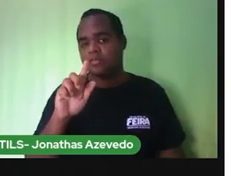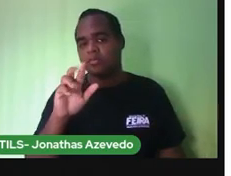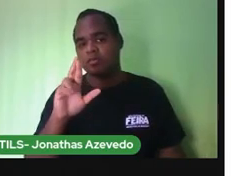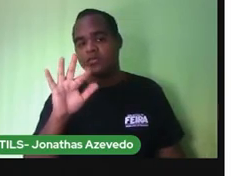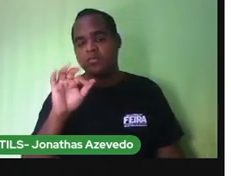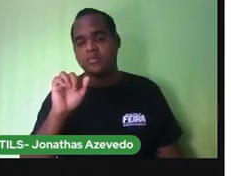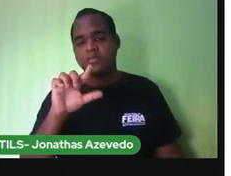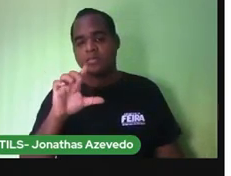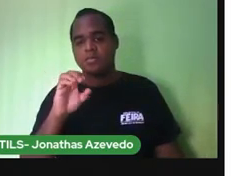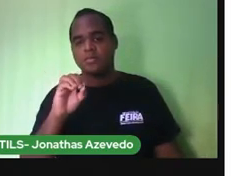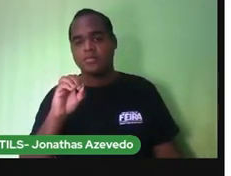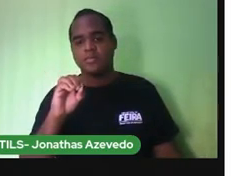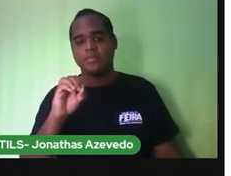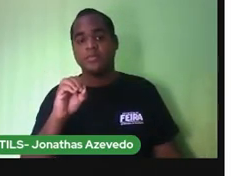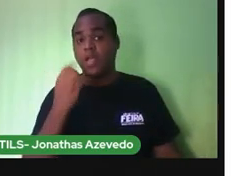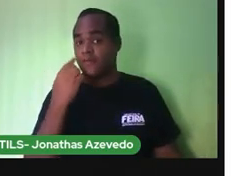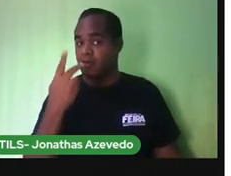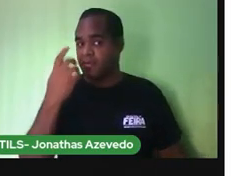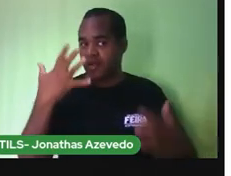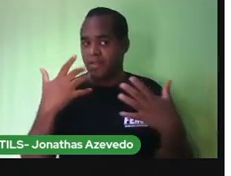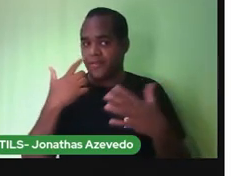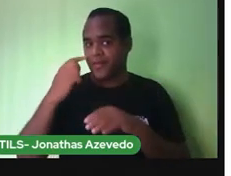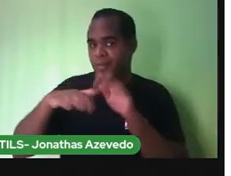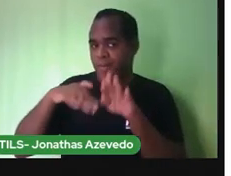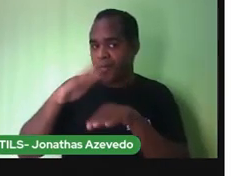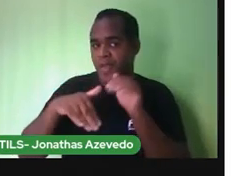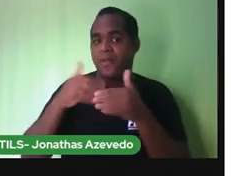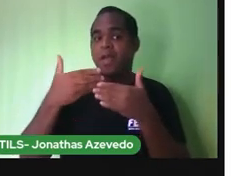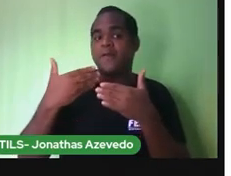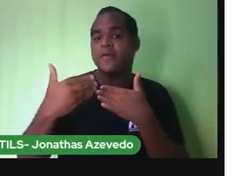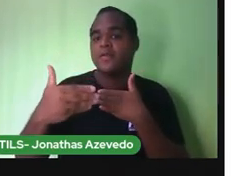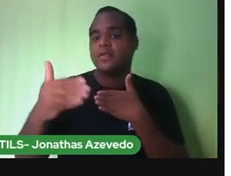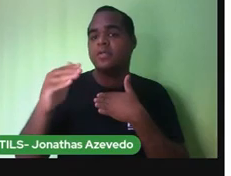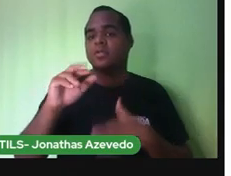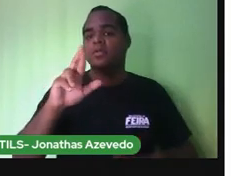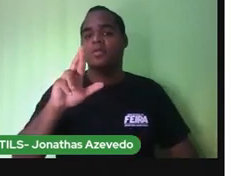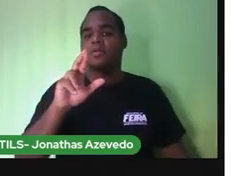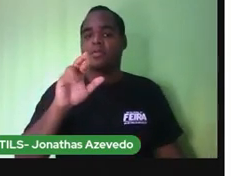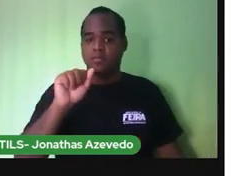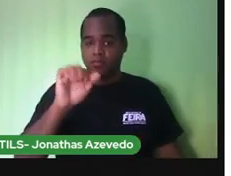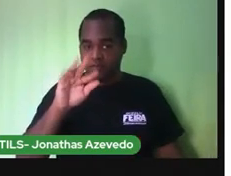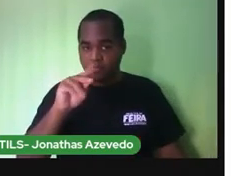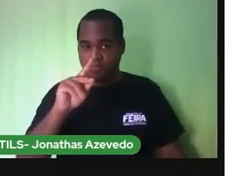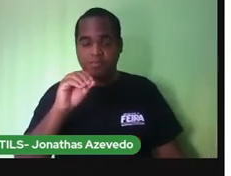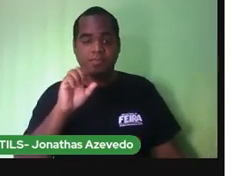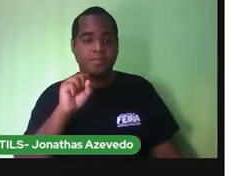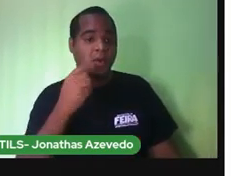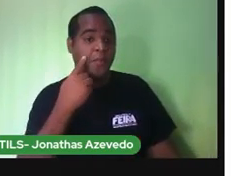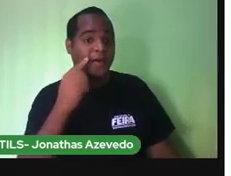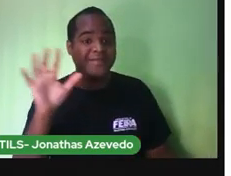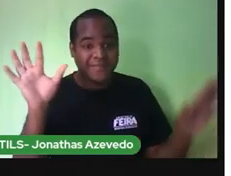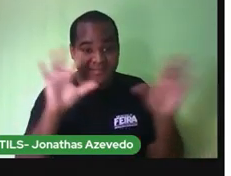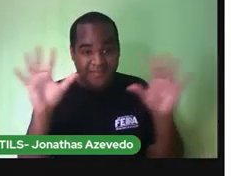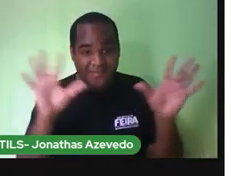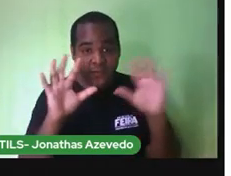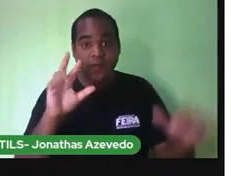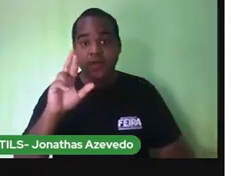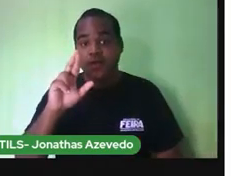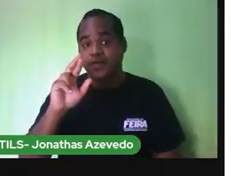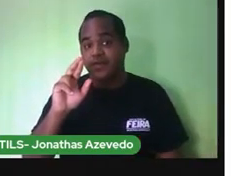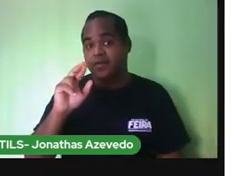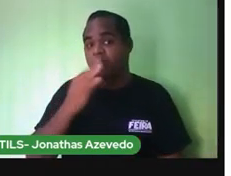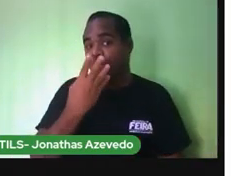passos à frente vocês estão é a raposa de seu Ratinho Oi raposa